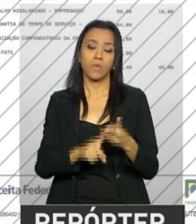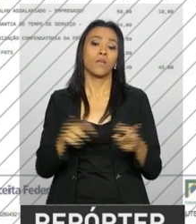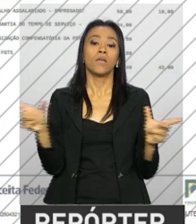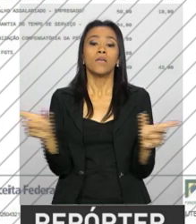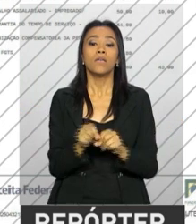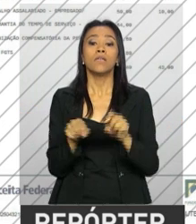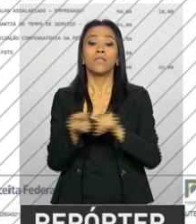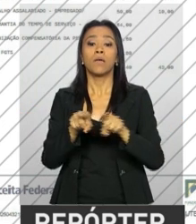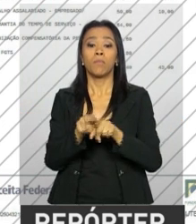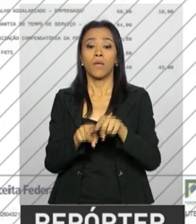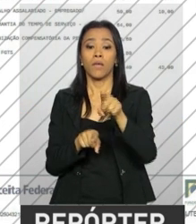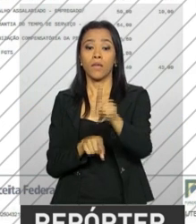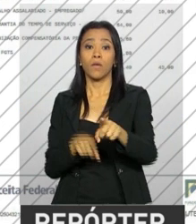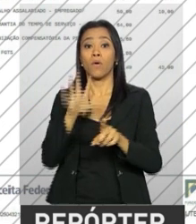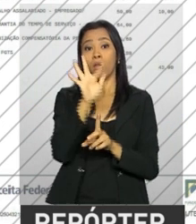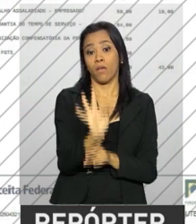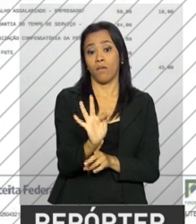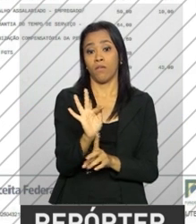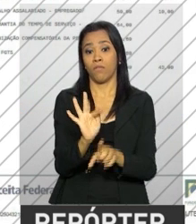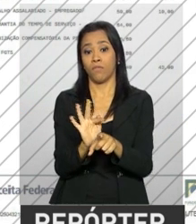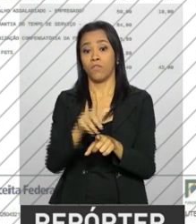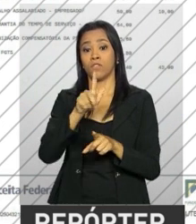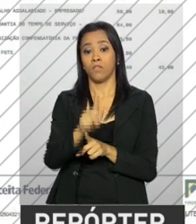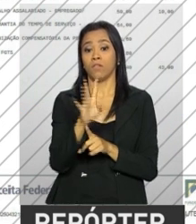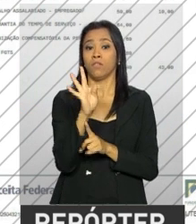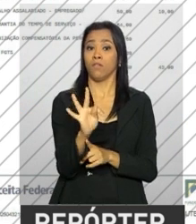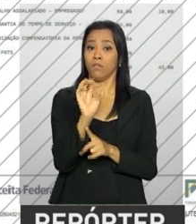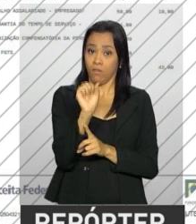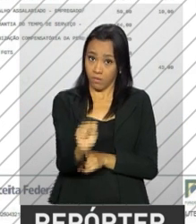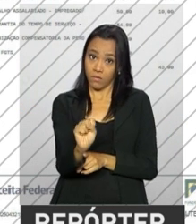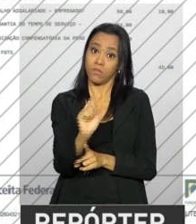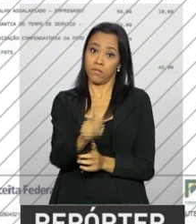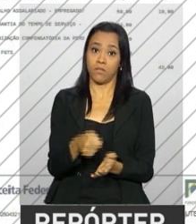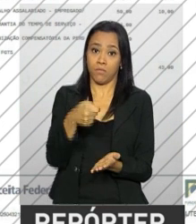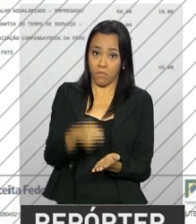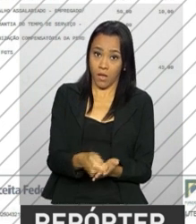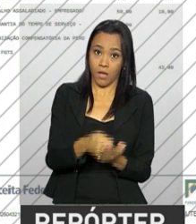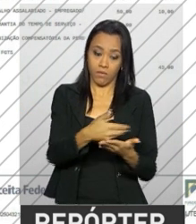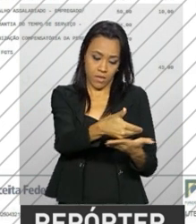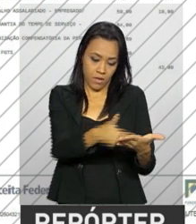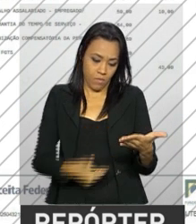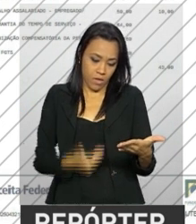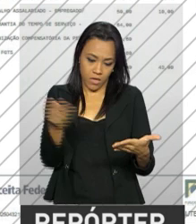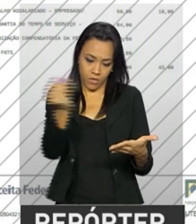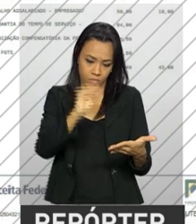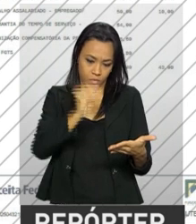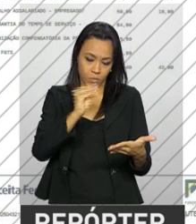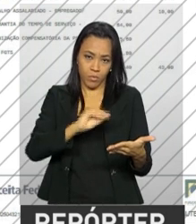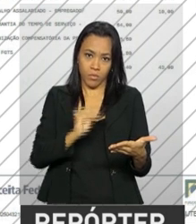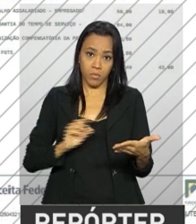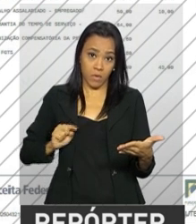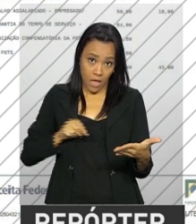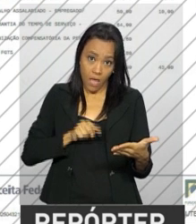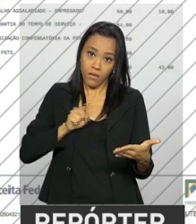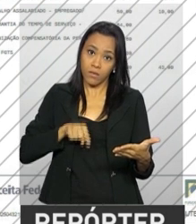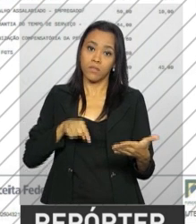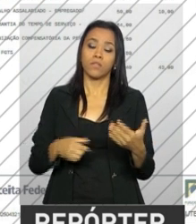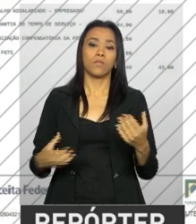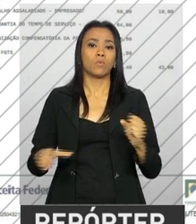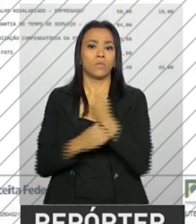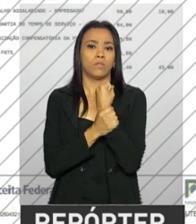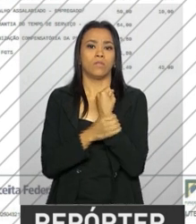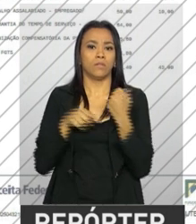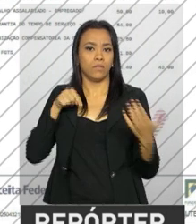por tempo de serviço. Na guia também é recolhido um valor mensal indenizatório, que funciona como um seguro e